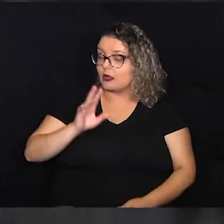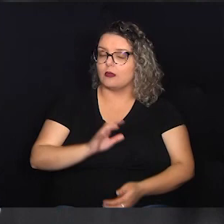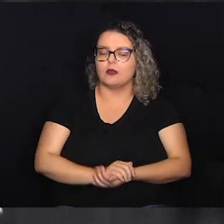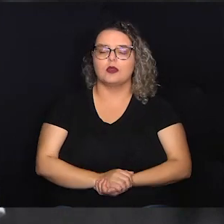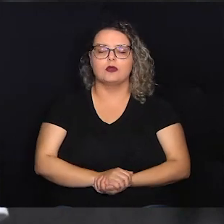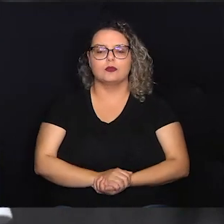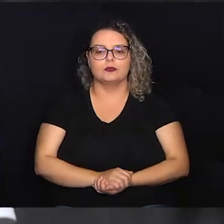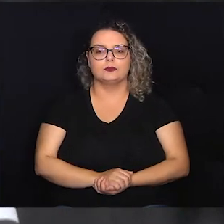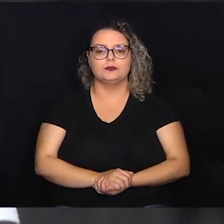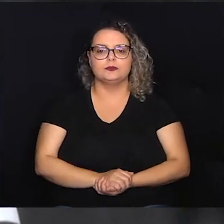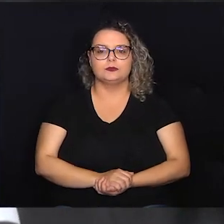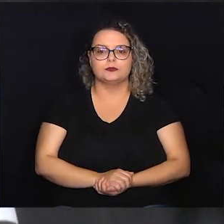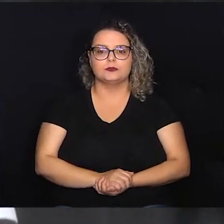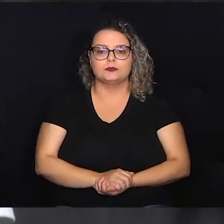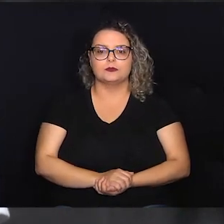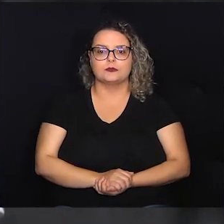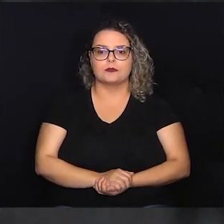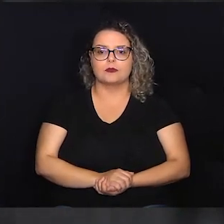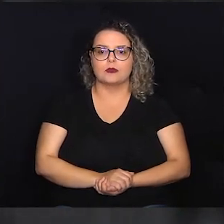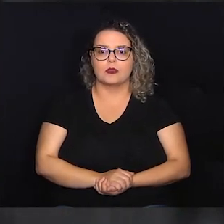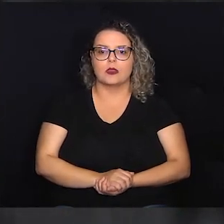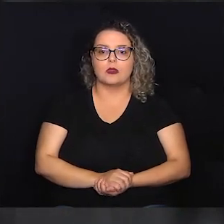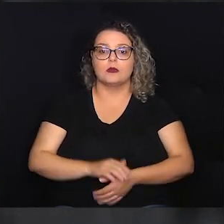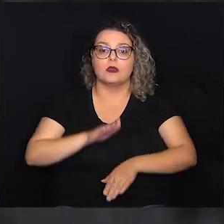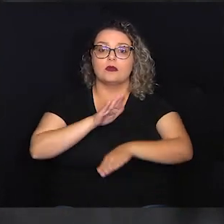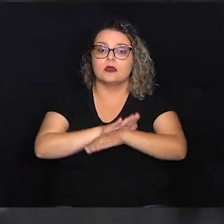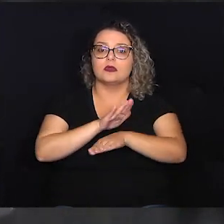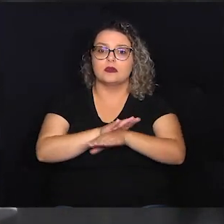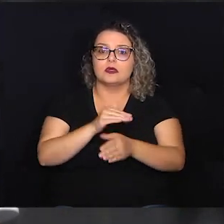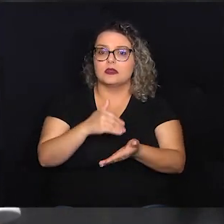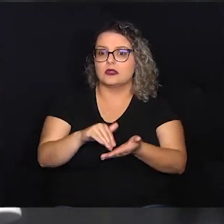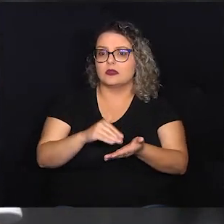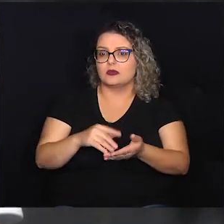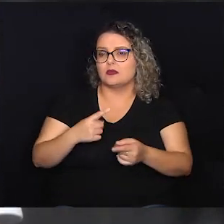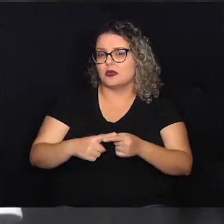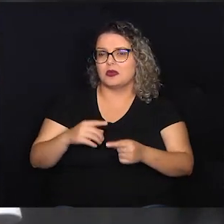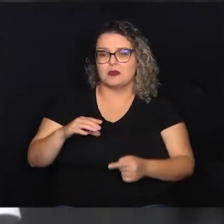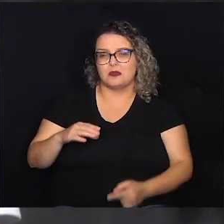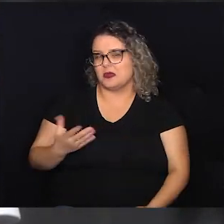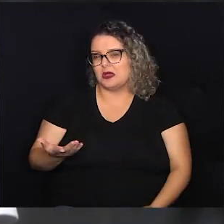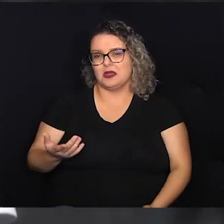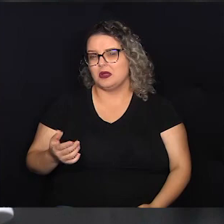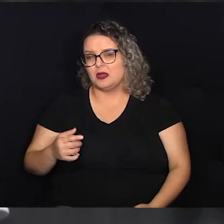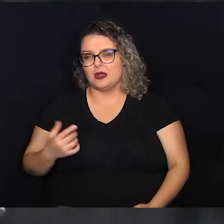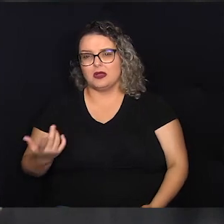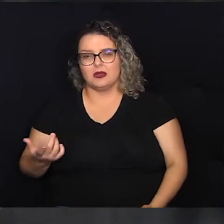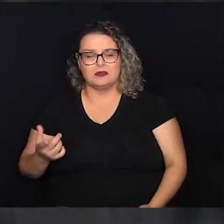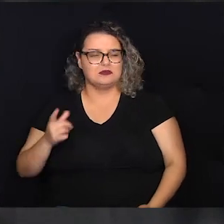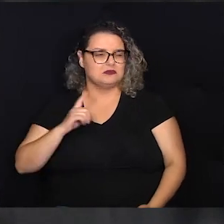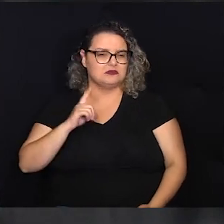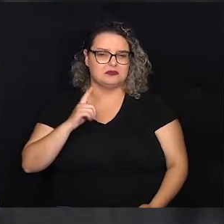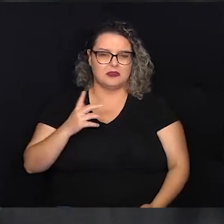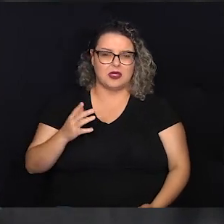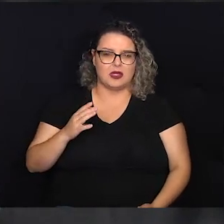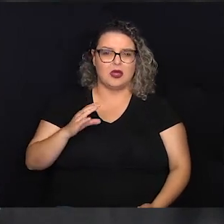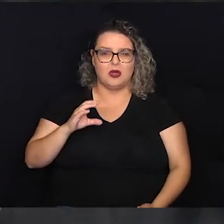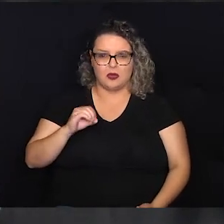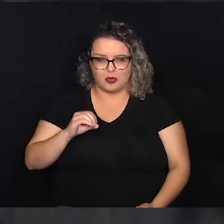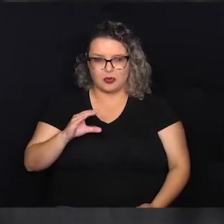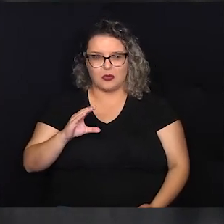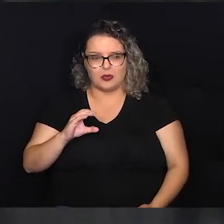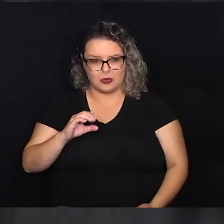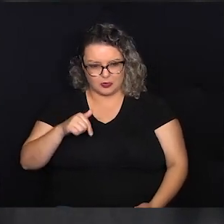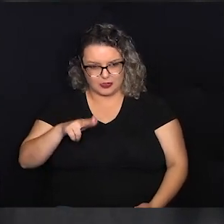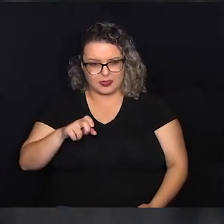teste, me recordo muito bem, para que eu fosse auxiliar de escritório, porque era uma coqueluche ser auxiliar